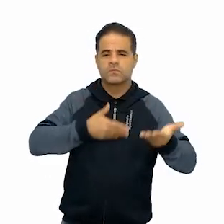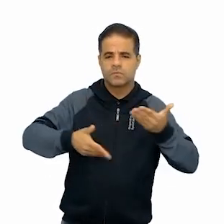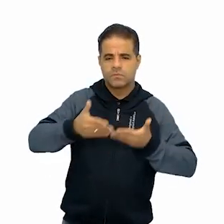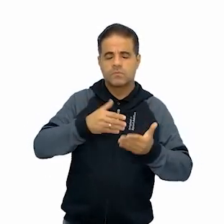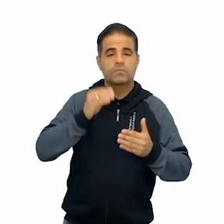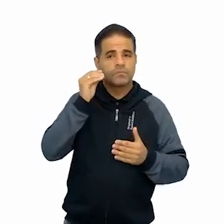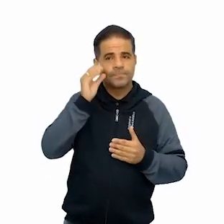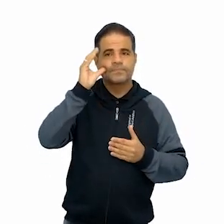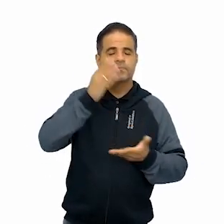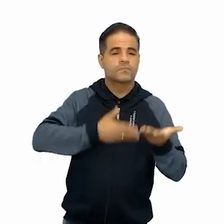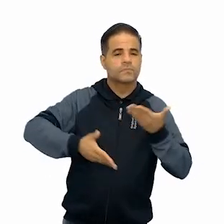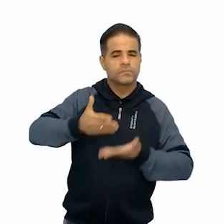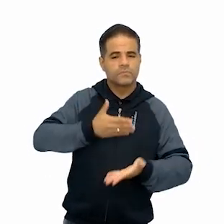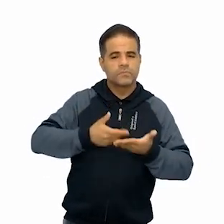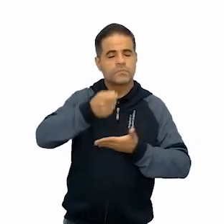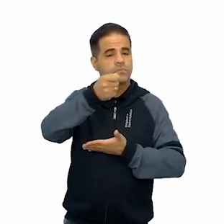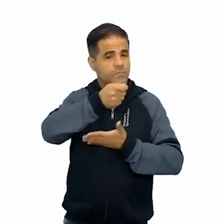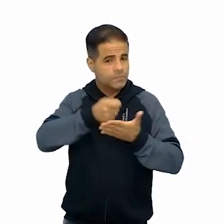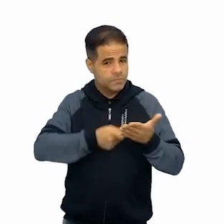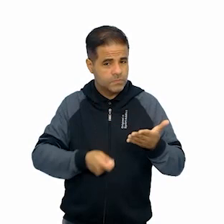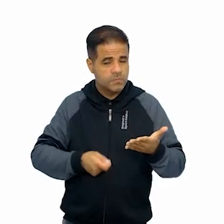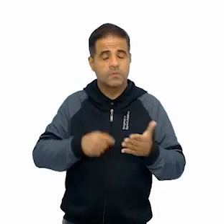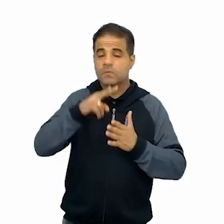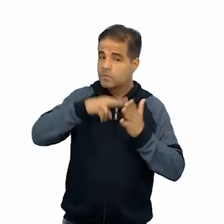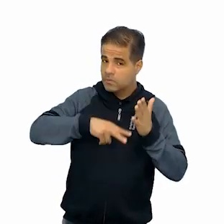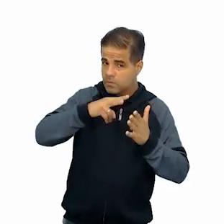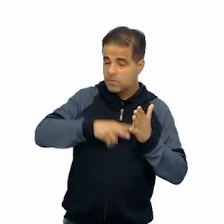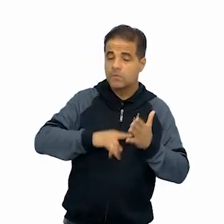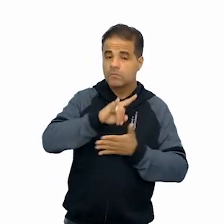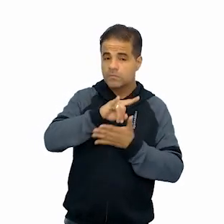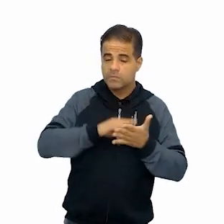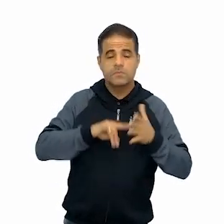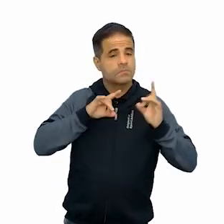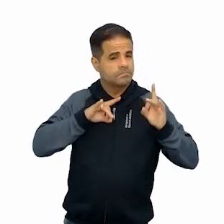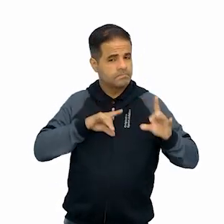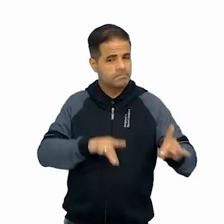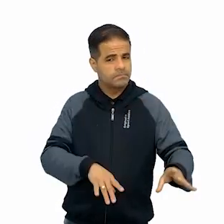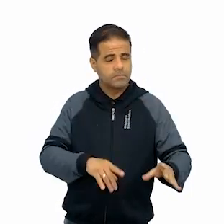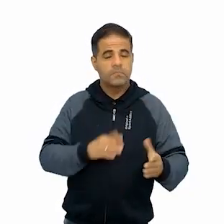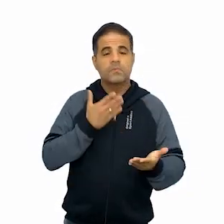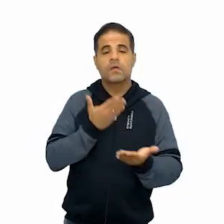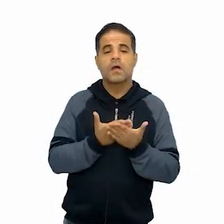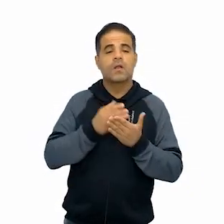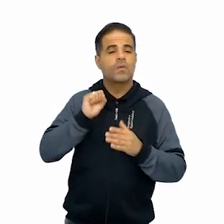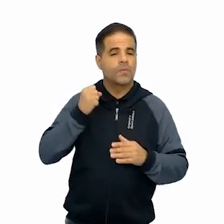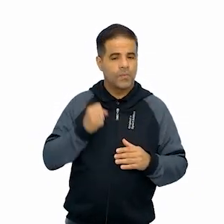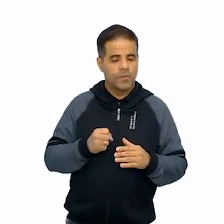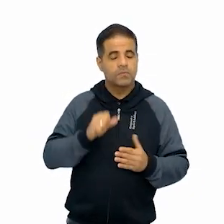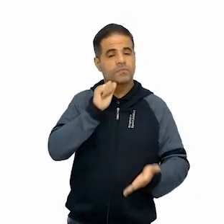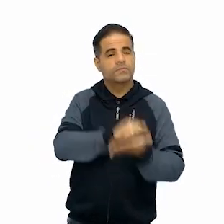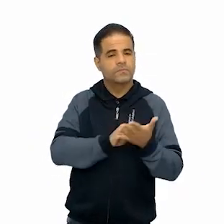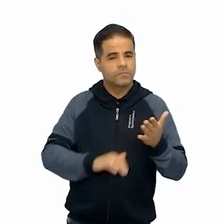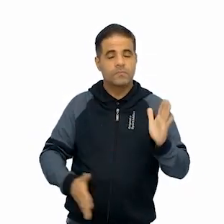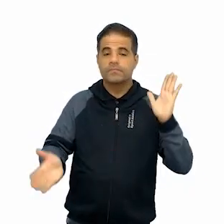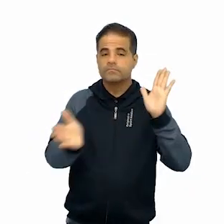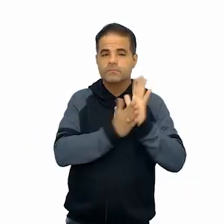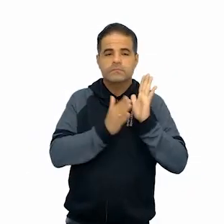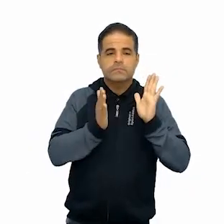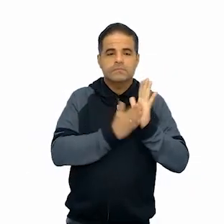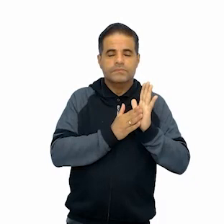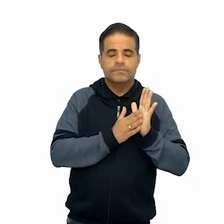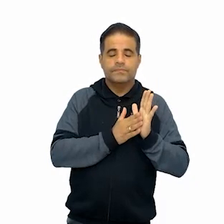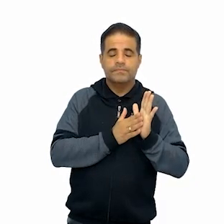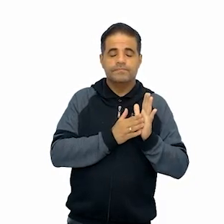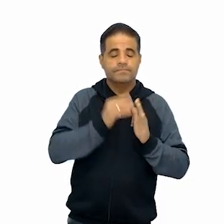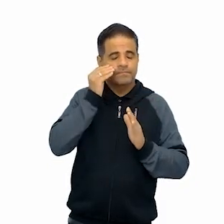ao conhecimento sobre o sistema de escrita para a leitura de uma ficha técnica. Na aula 8, a atividade proposta